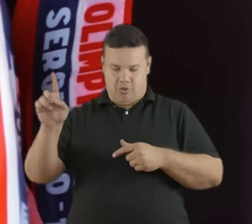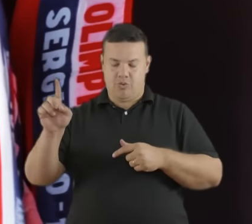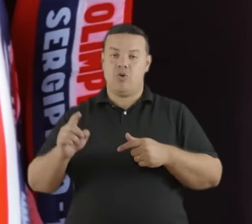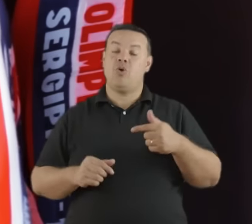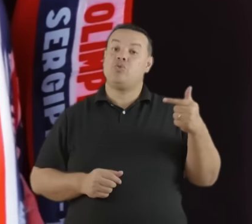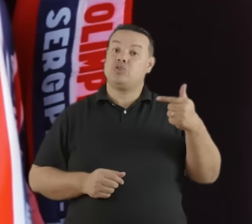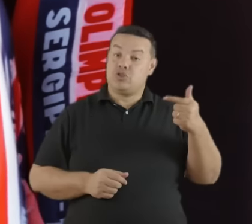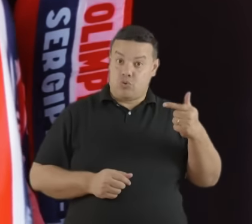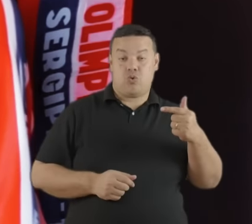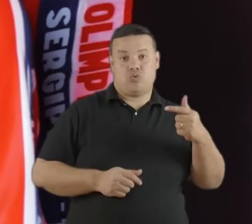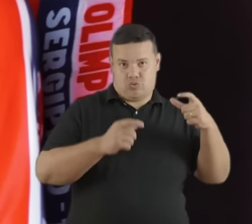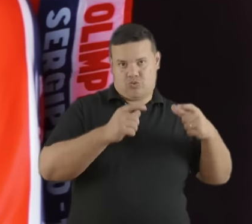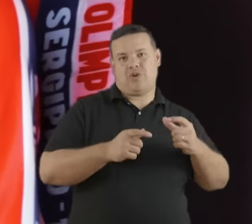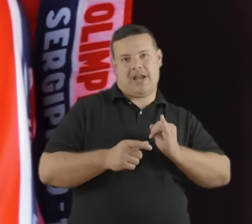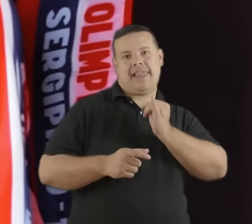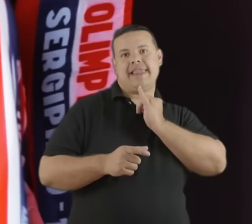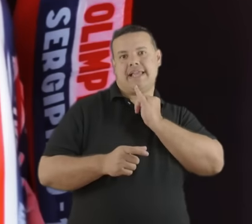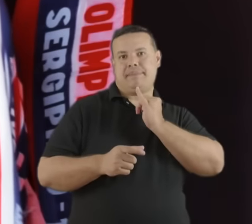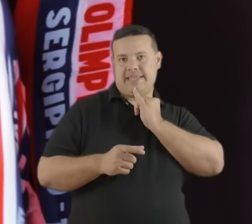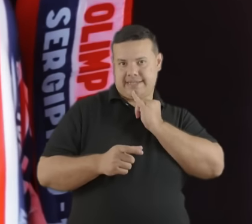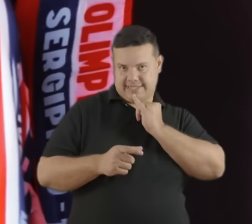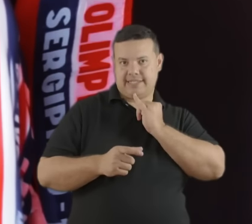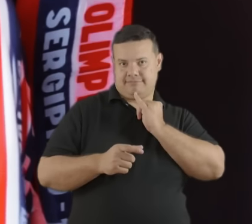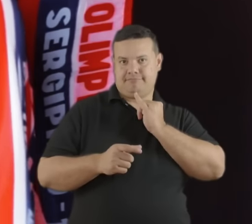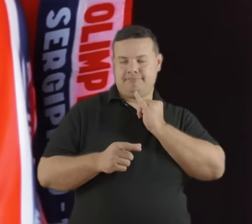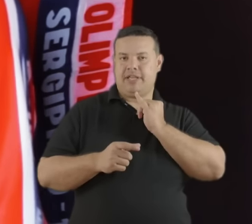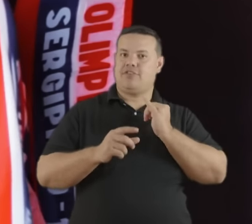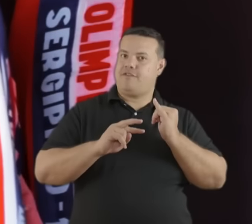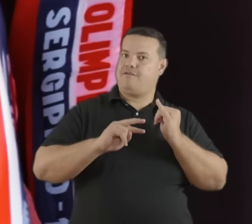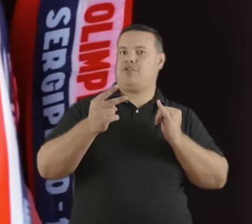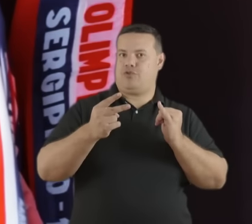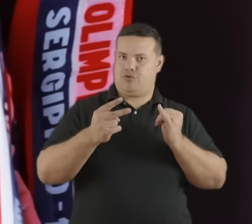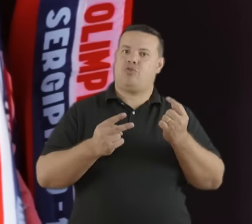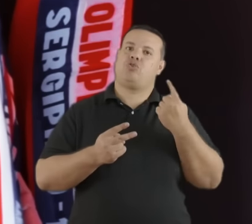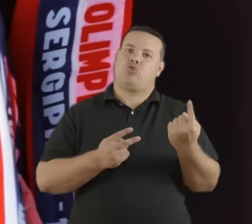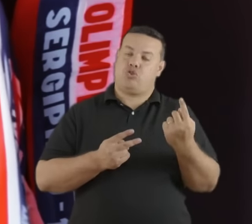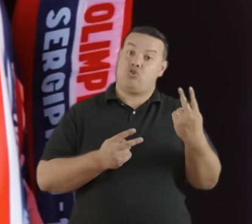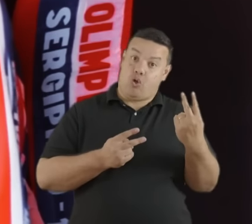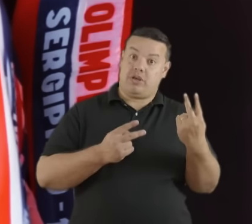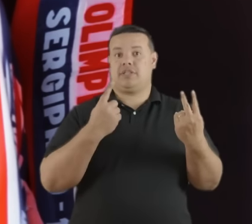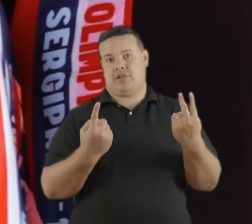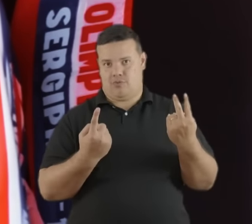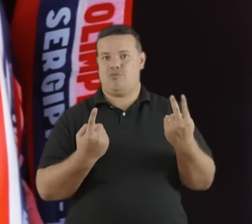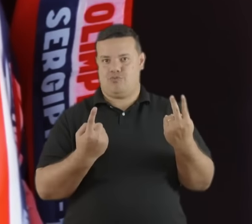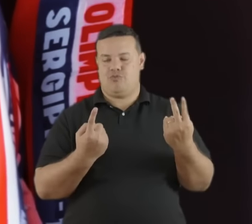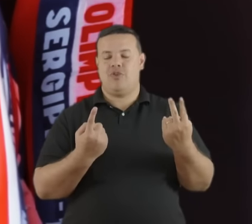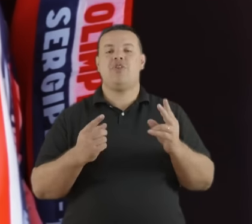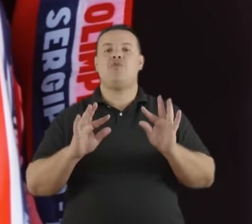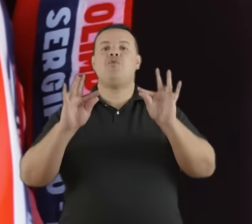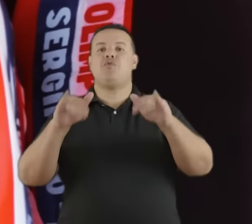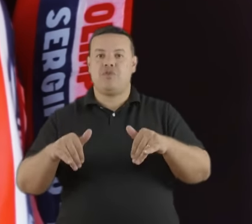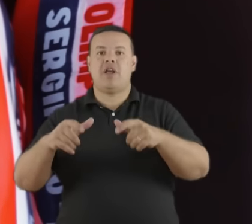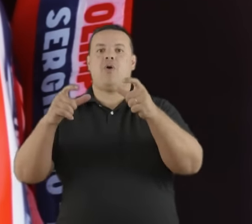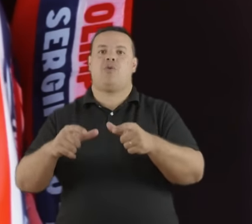segundo, lá em Itabaiana, nós fizemos a virada, perdendo 1-0, virando para 2-1. E viemos para a decisão